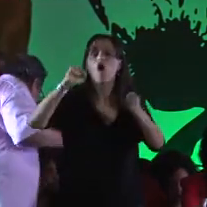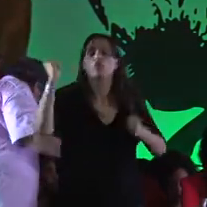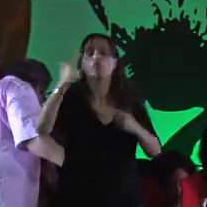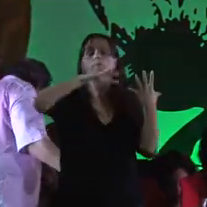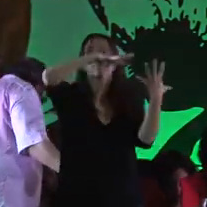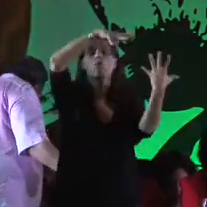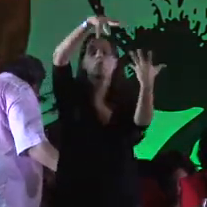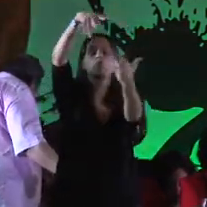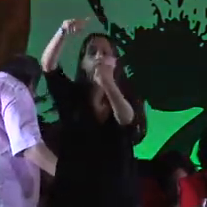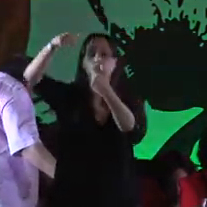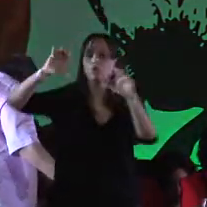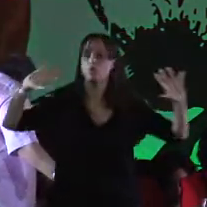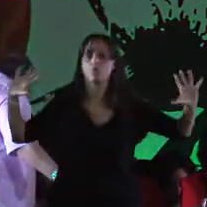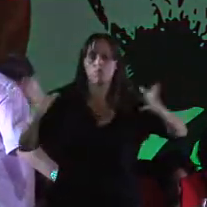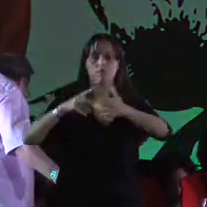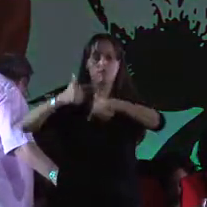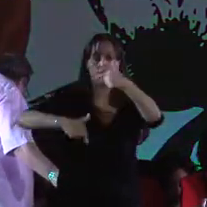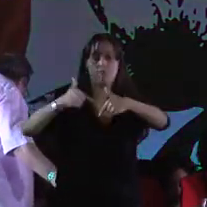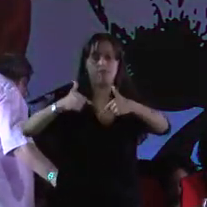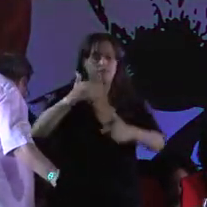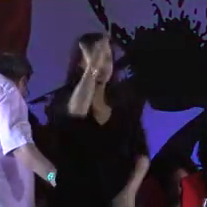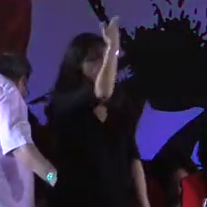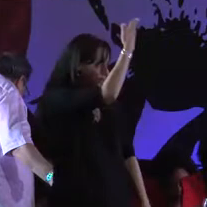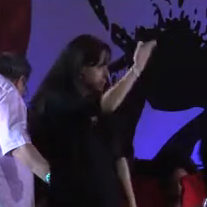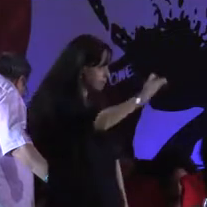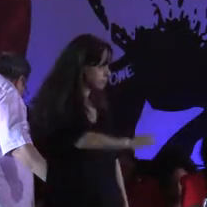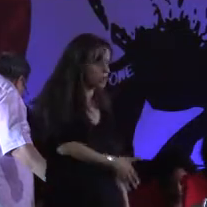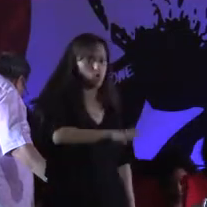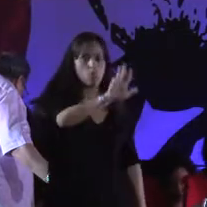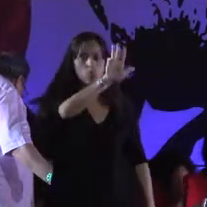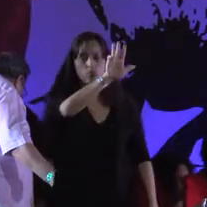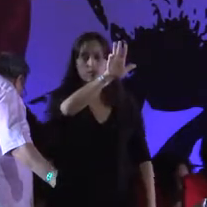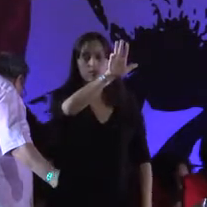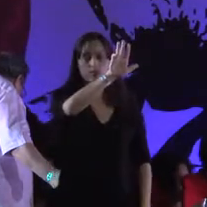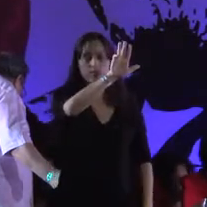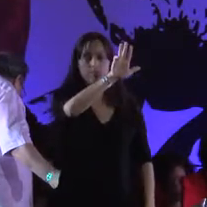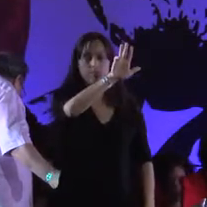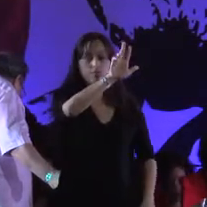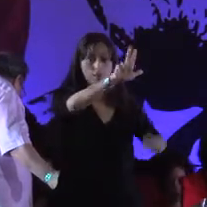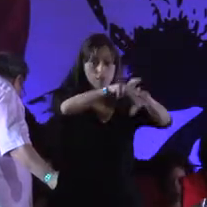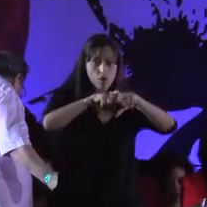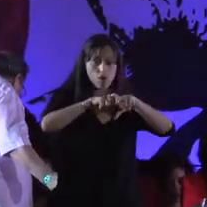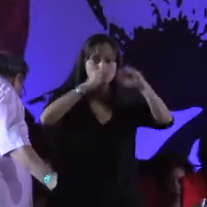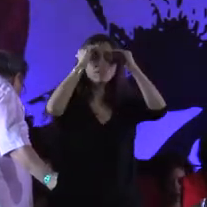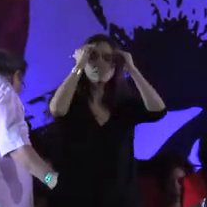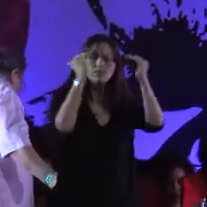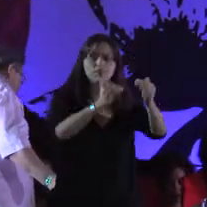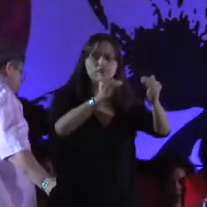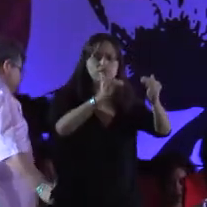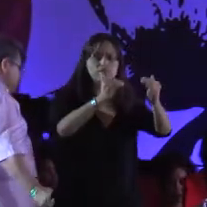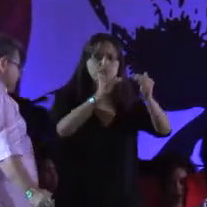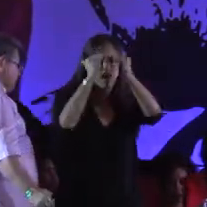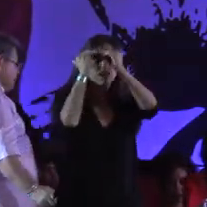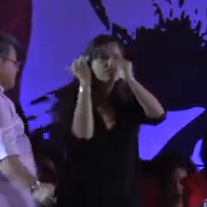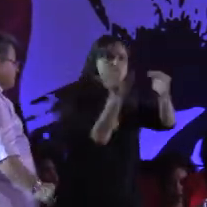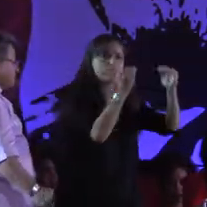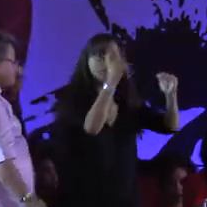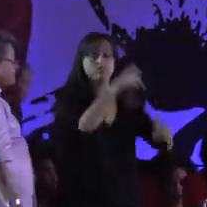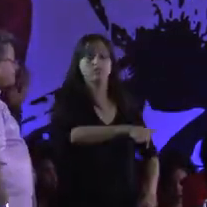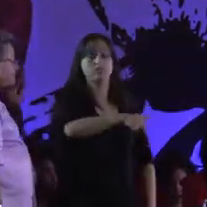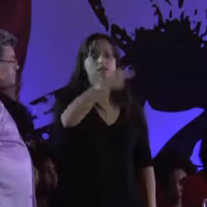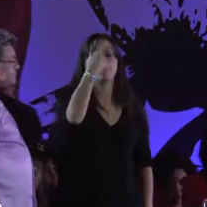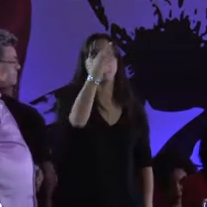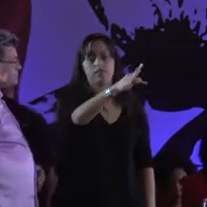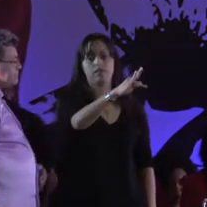classe operária, que é Luiz Inácio Lula da Silva. Portanto, respeitem o PT, respeitem a